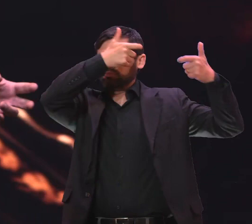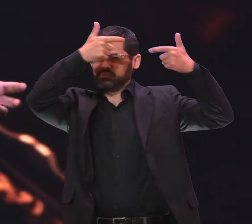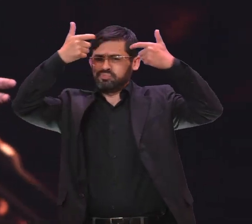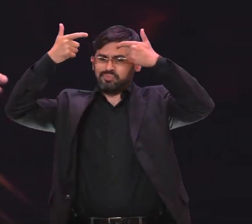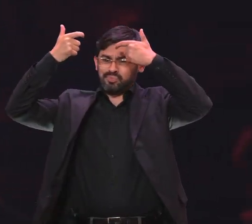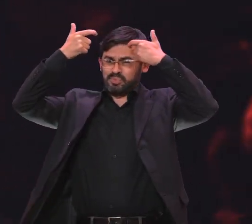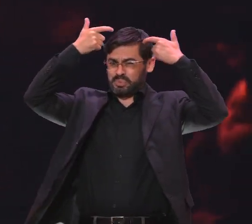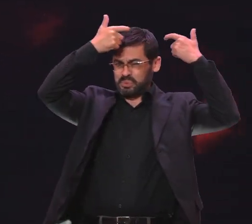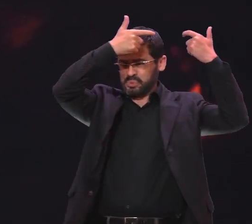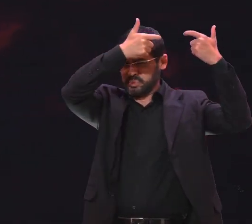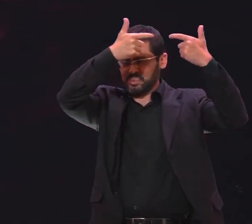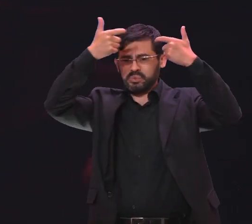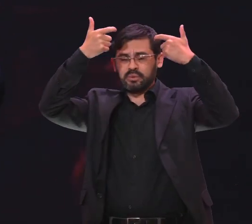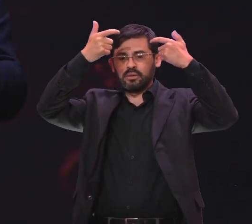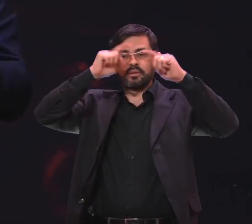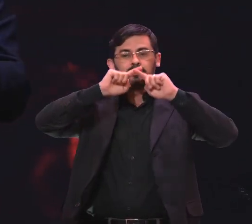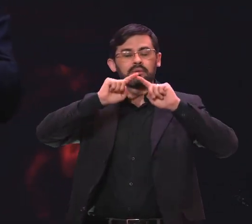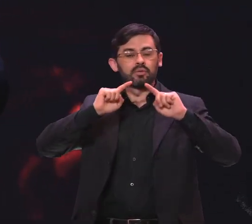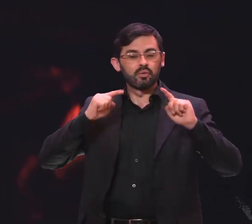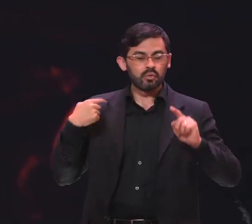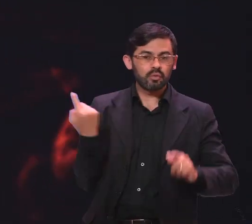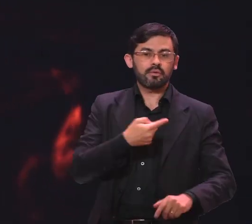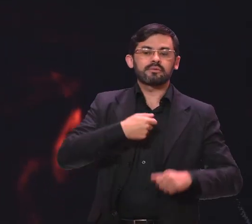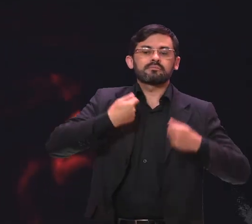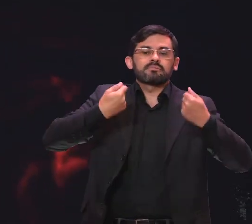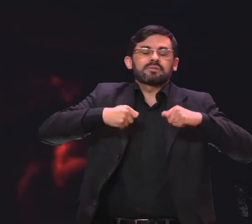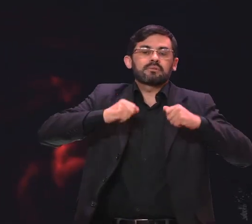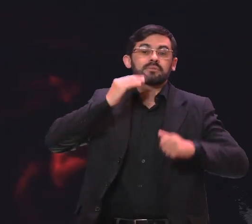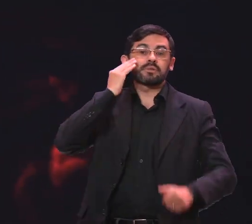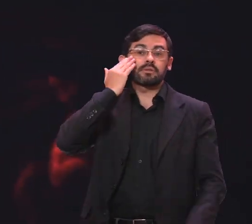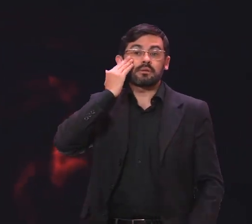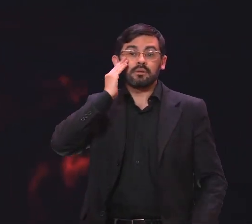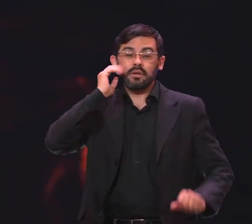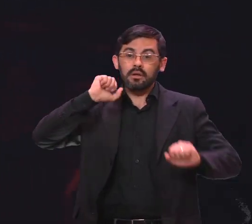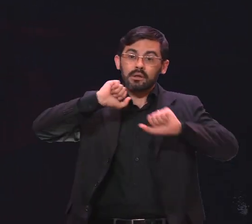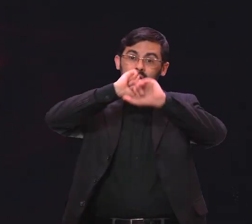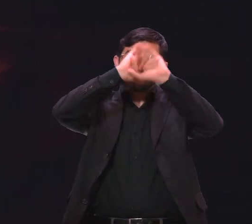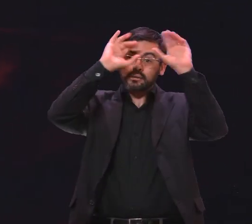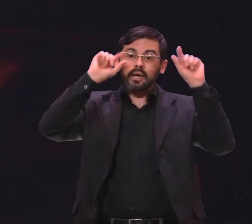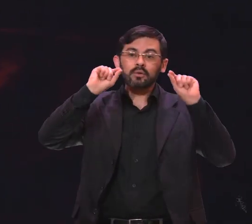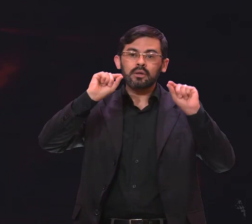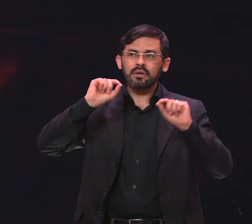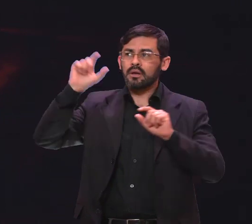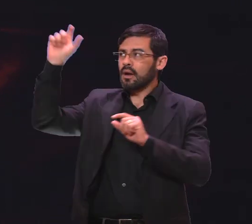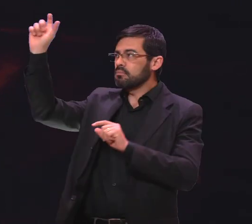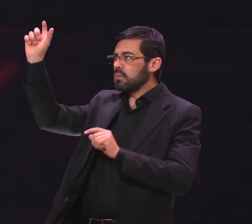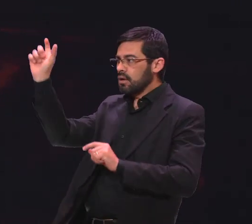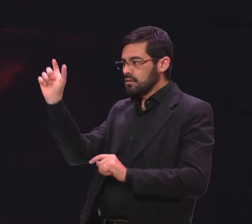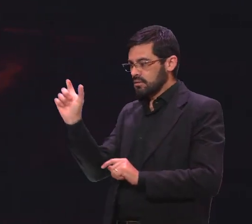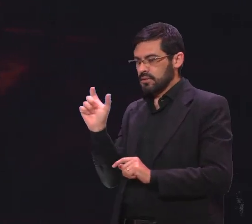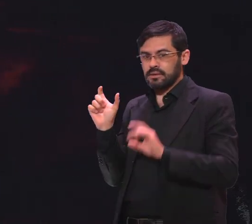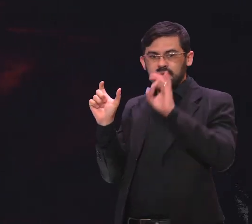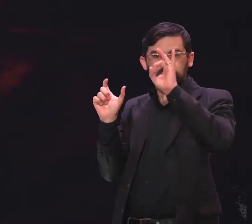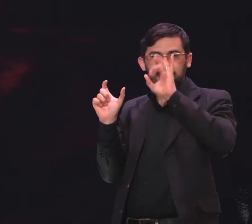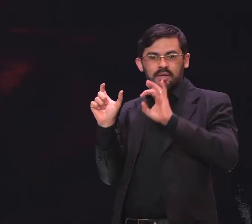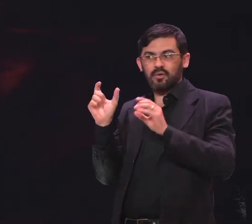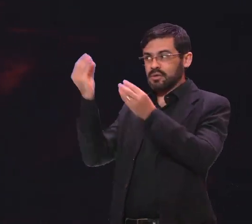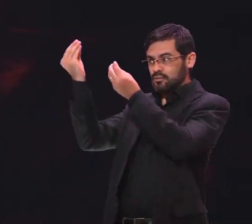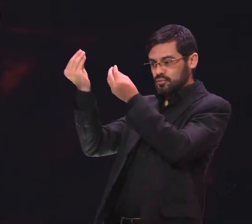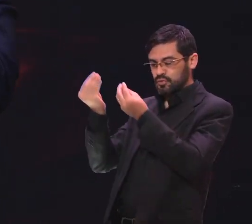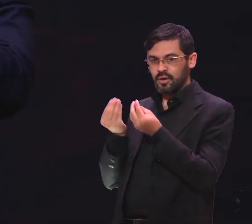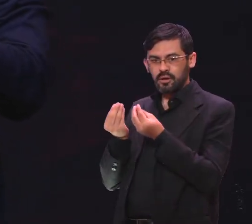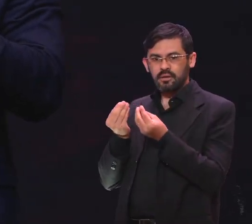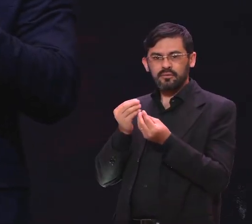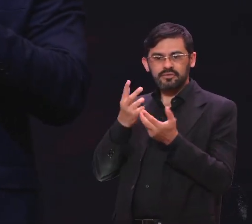enfrentamos, precisamos entender qual é a palavra especial de Deus para nós. Quem